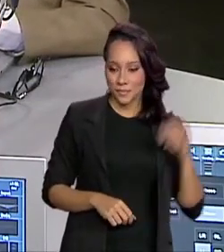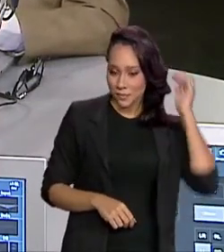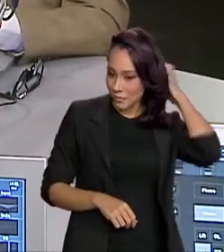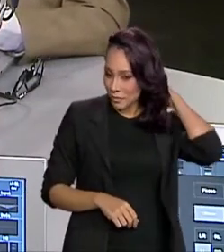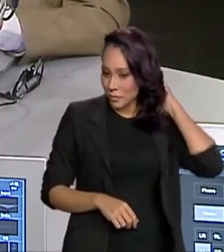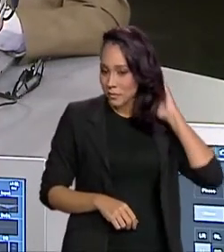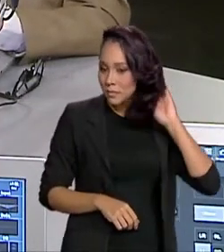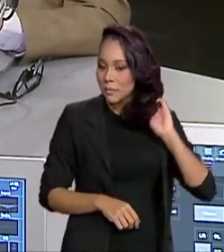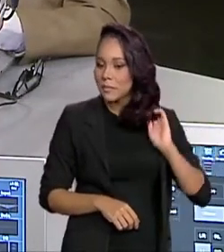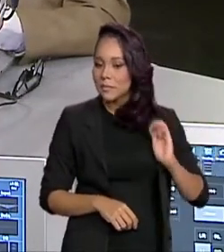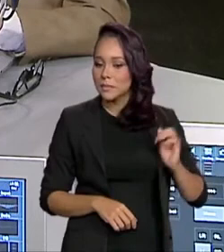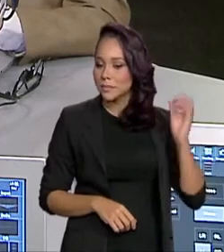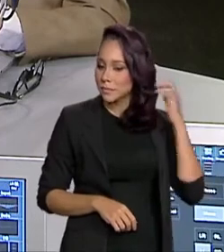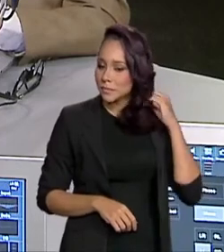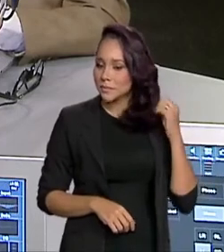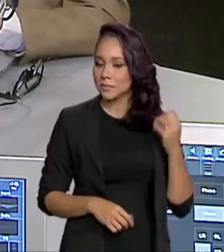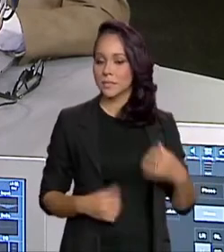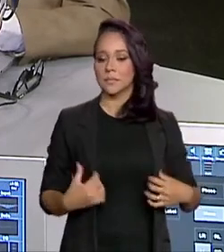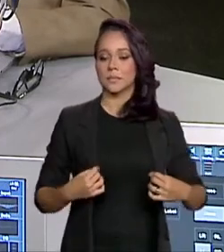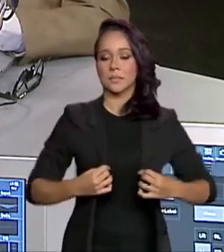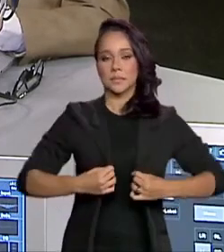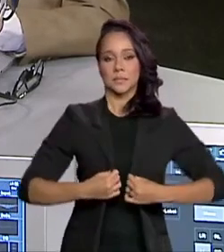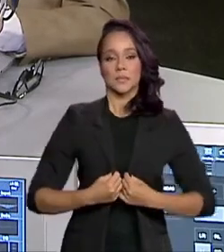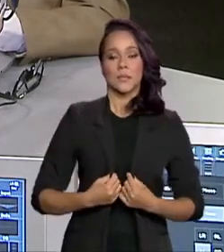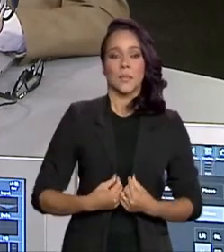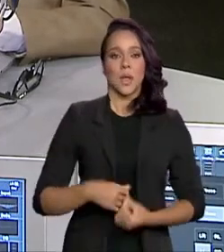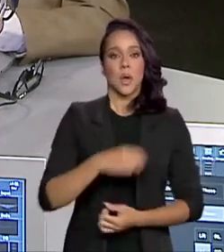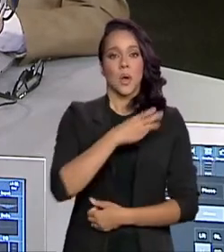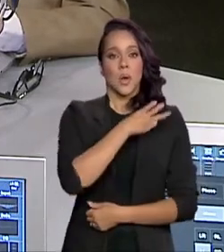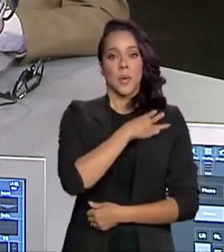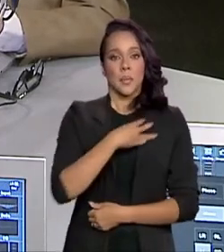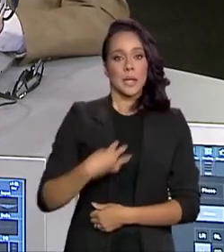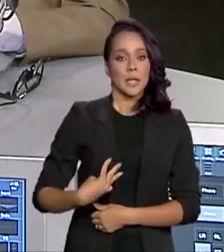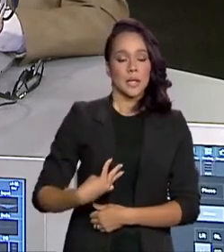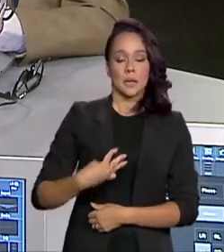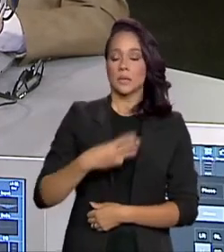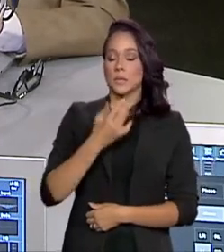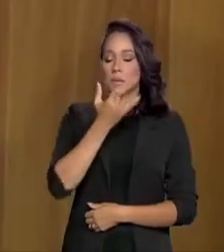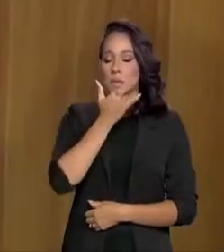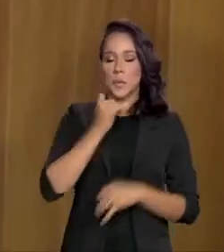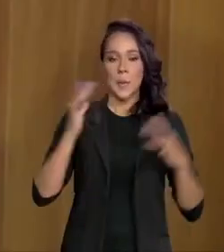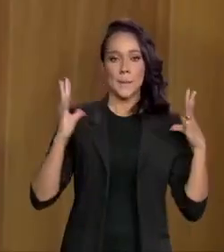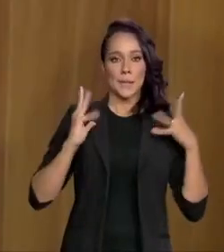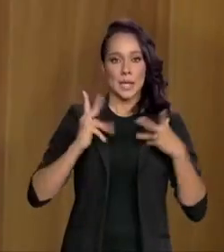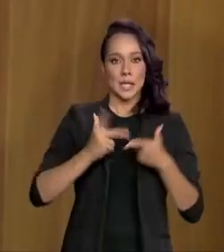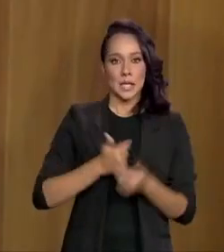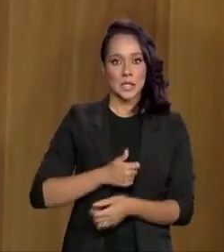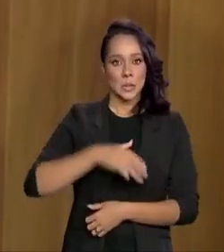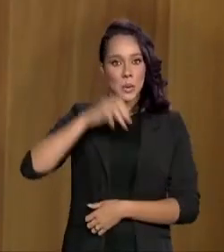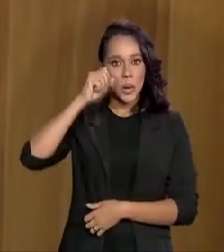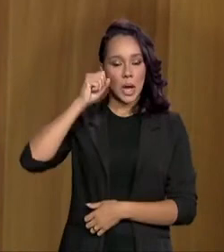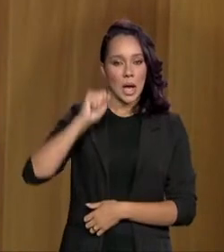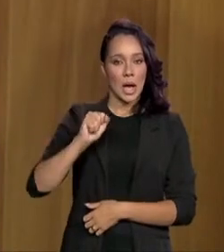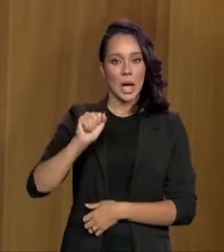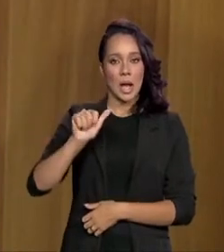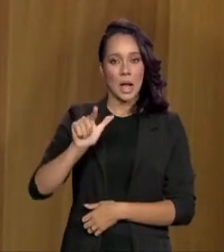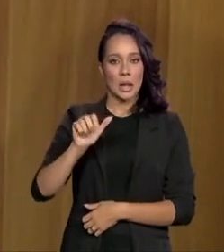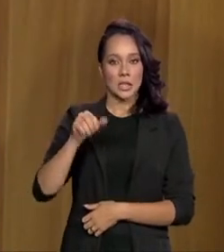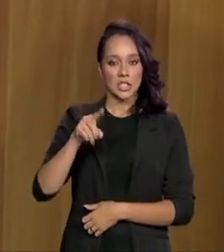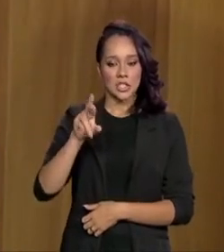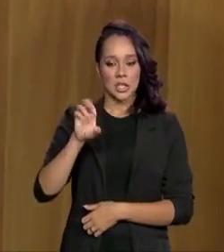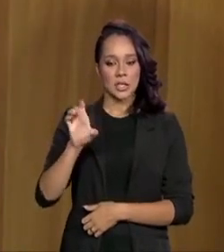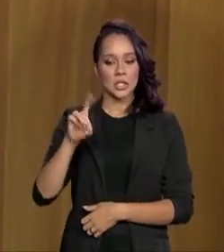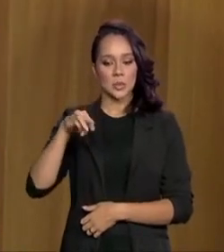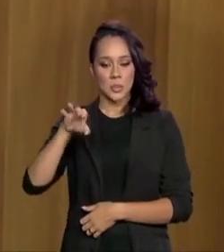Repórter Nacional. Ministro Alexandre de Moraes, do Supremo Tribunal Federal, decretou a prisão preventiva